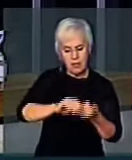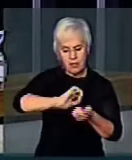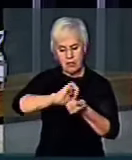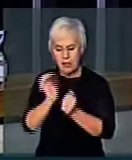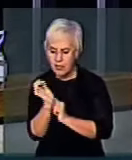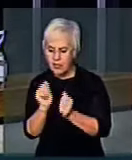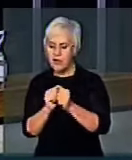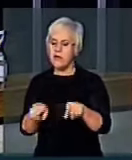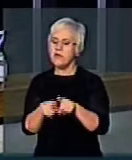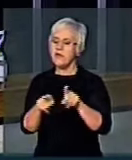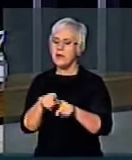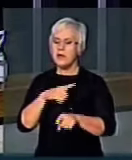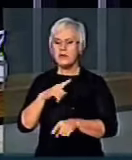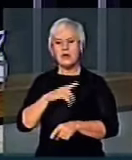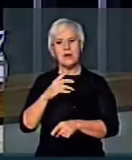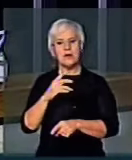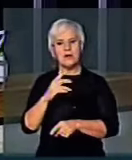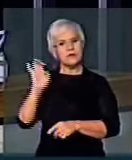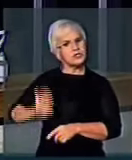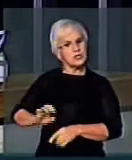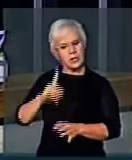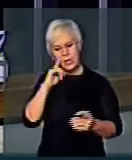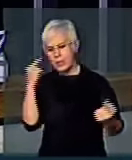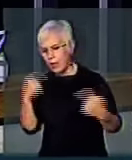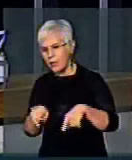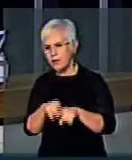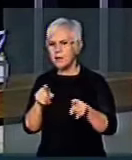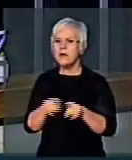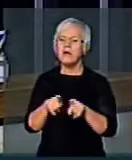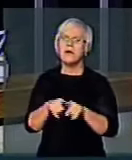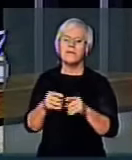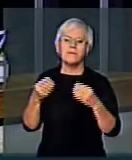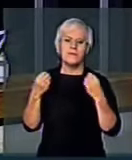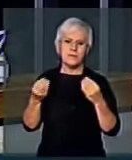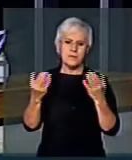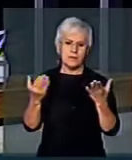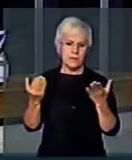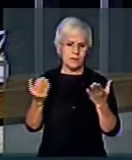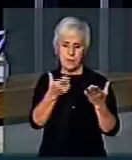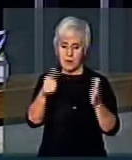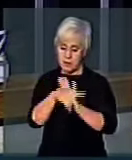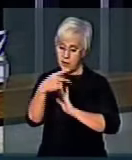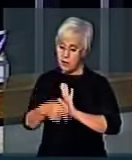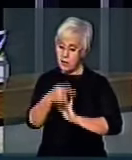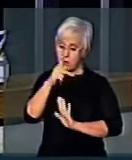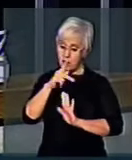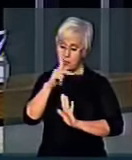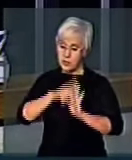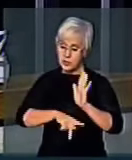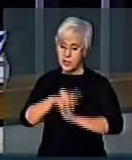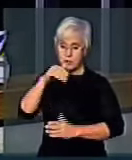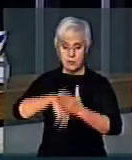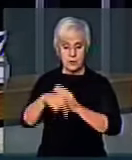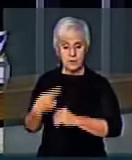está tomando, e o Congresso parece que está aceitando isso, porque não conseguimos quórum para votar aqui um projeto de decreto legislativo, de